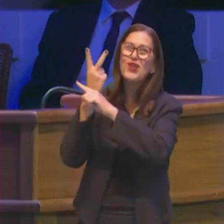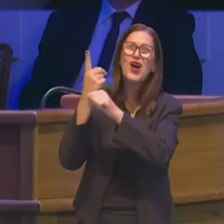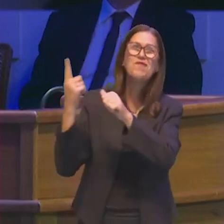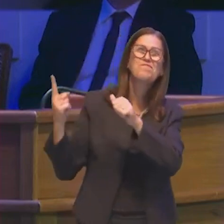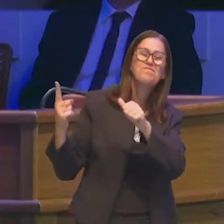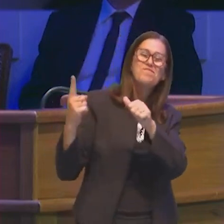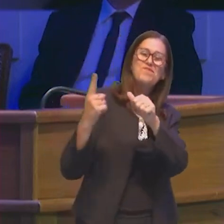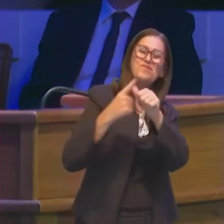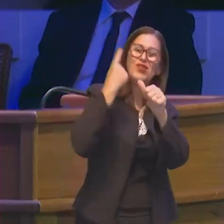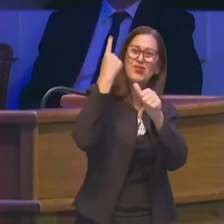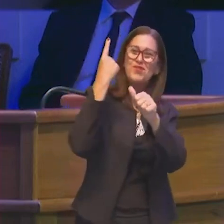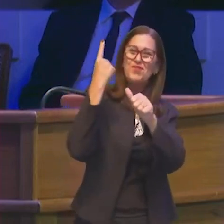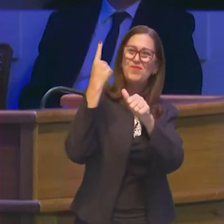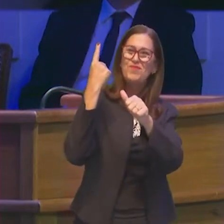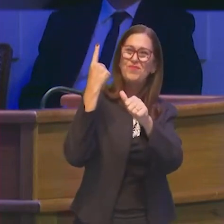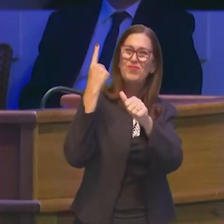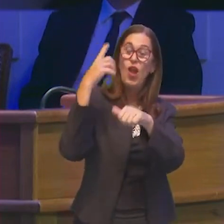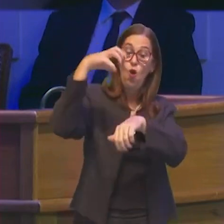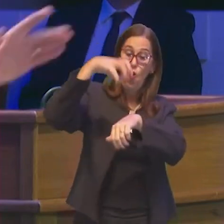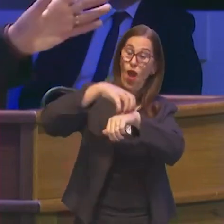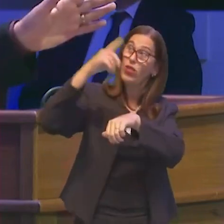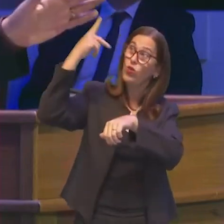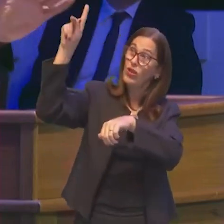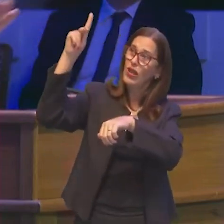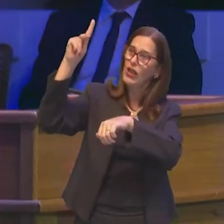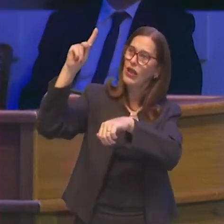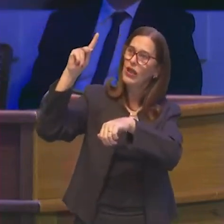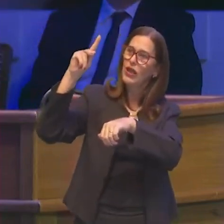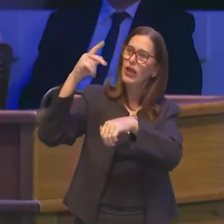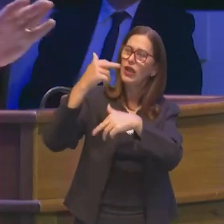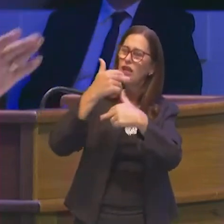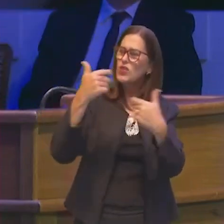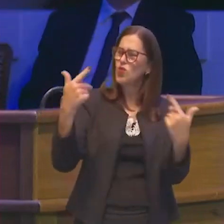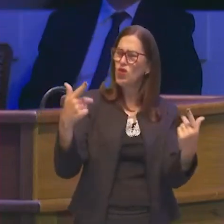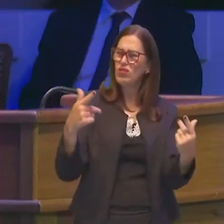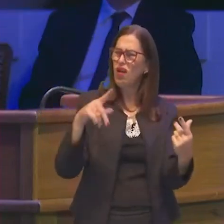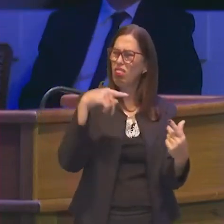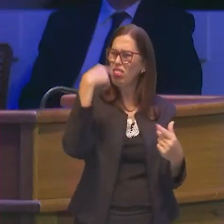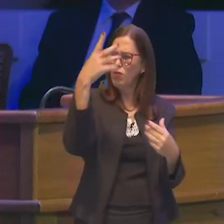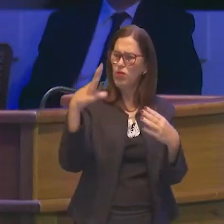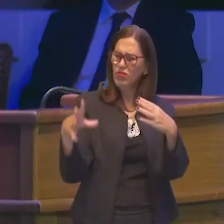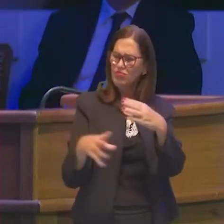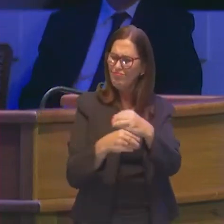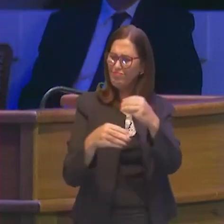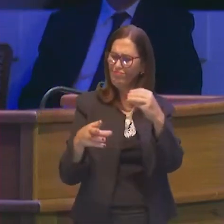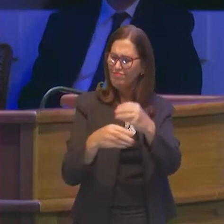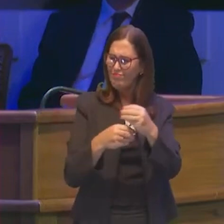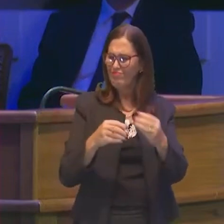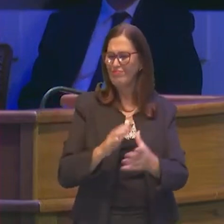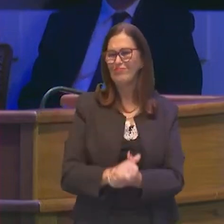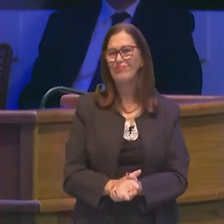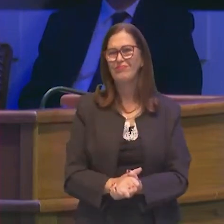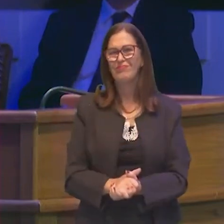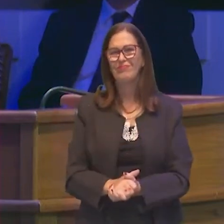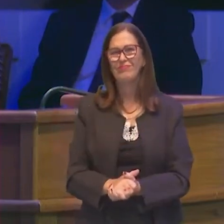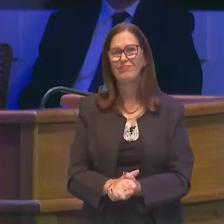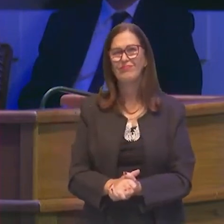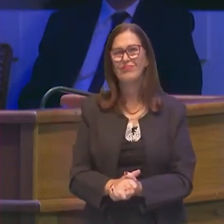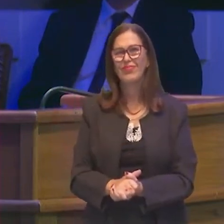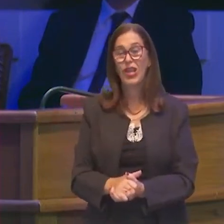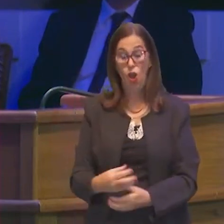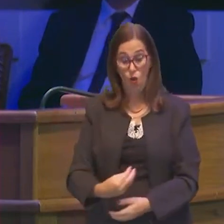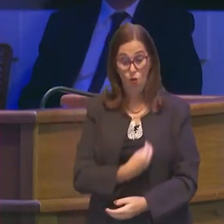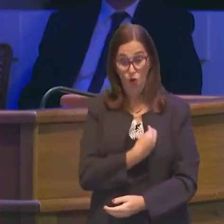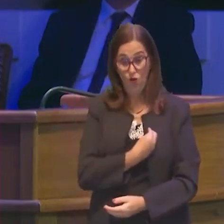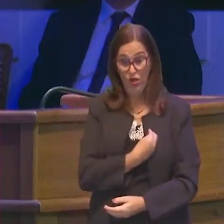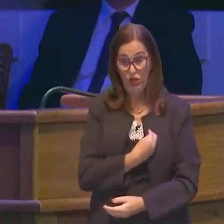primeiro lugar, o reino dele, e todas as demais coisas serão acrescentadas. Uma vida que